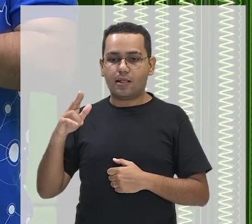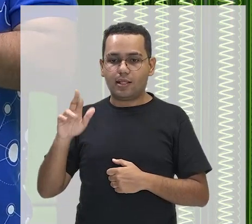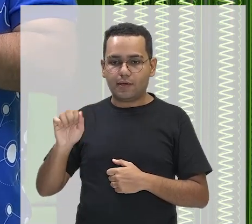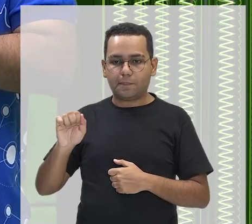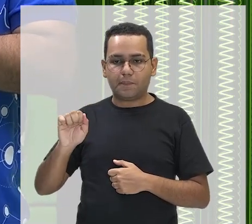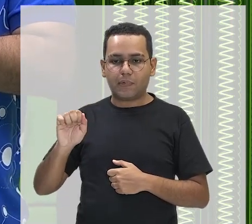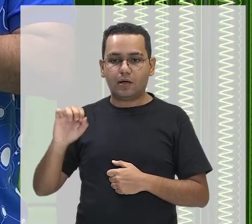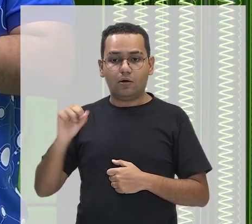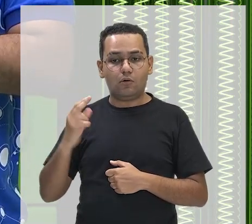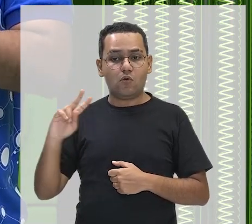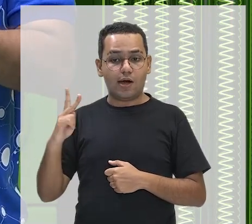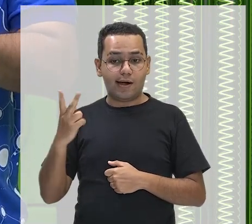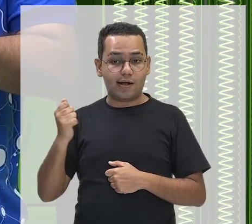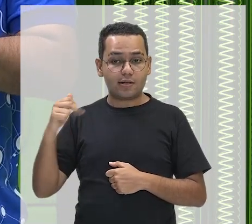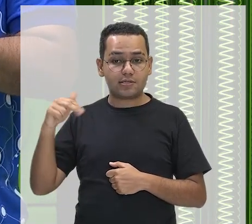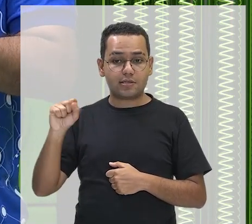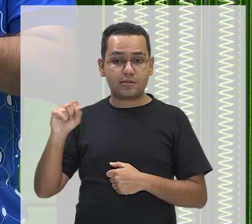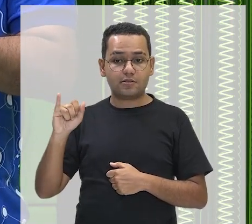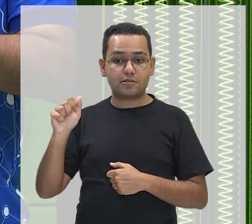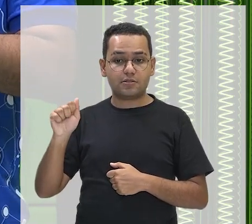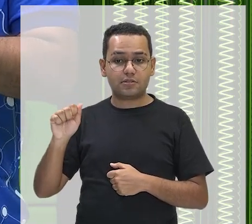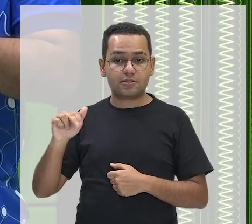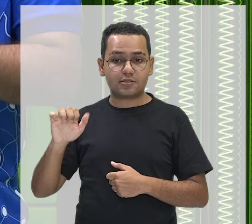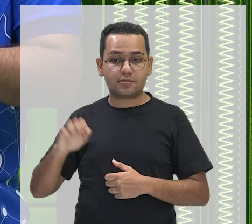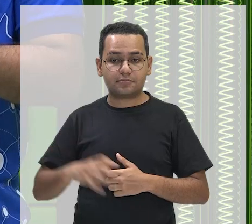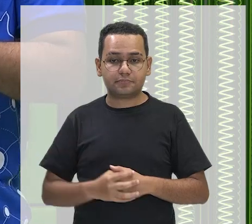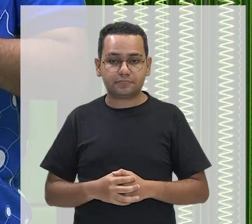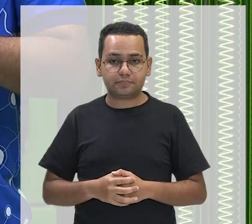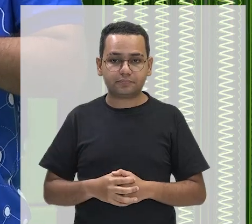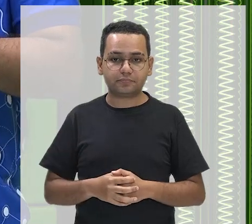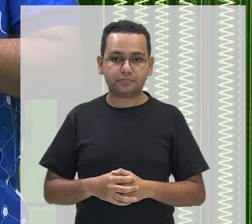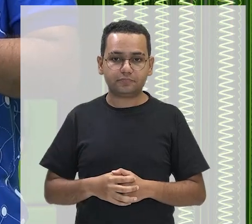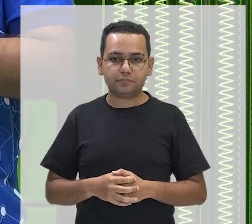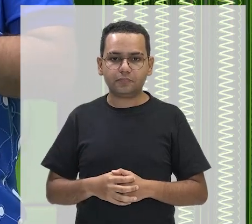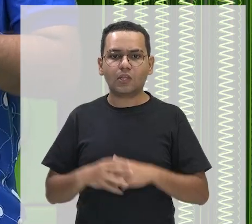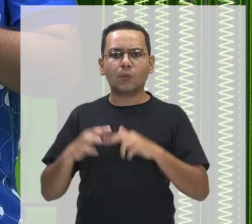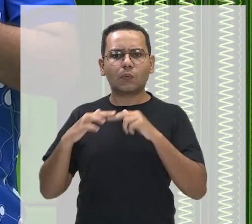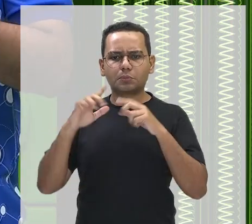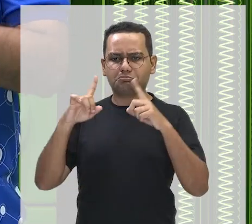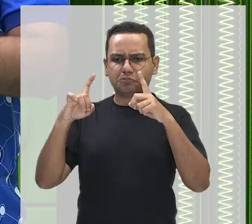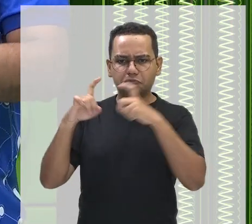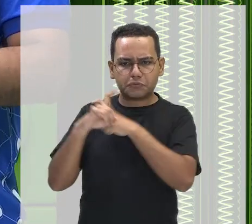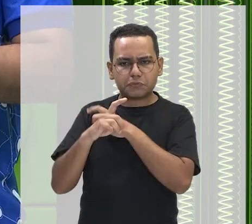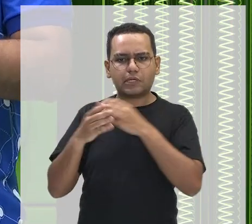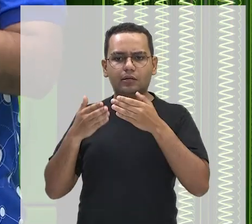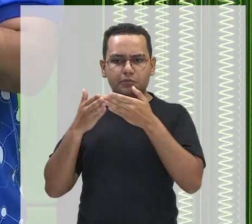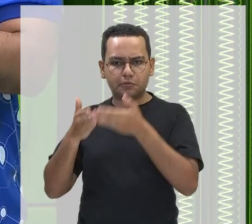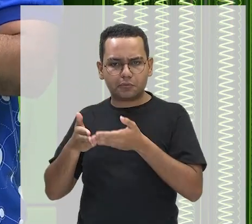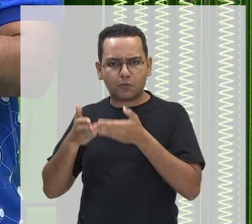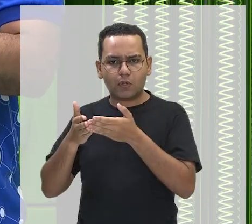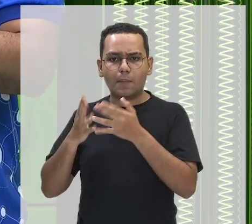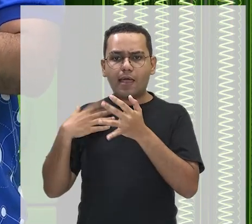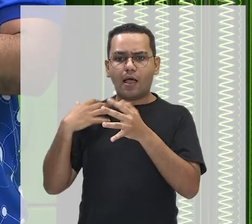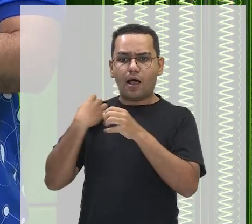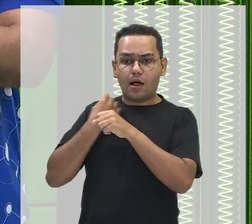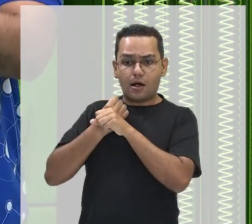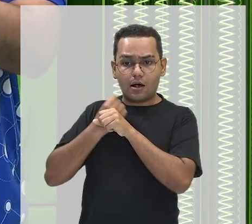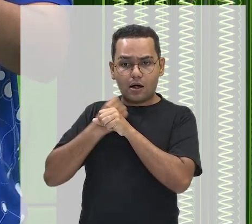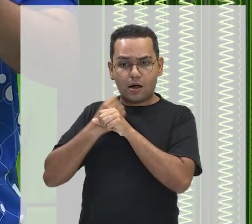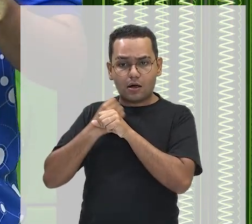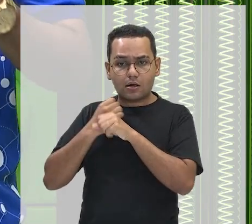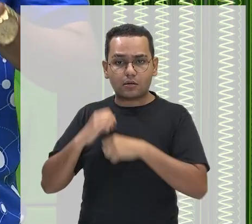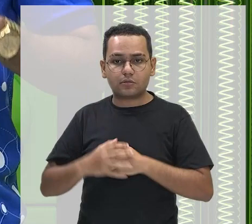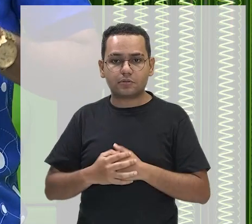gente viu que as pessoas precisavam ficar isoladas ali e afastadas. E pela dificuldade de acesso, né, depois de algum tempo, depois de alguns anos, o governo